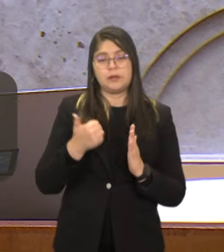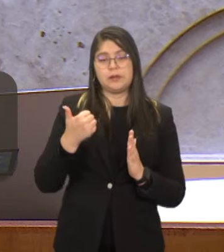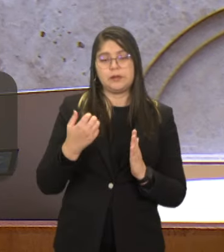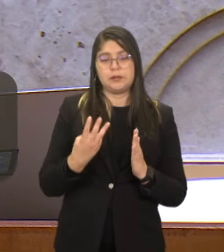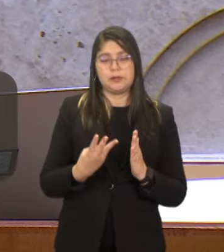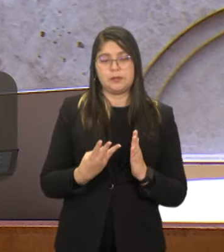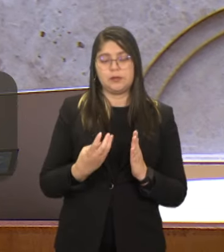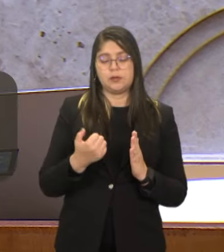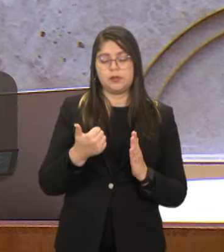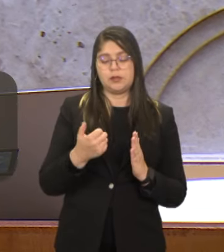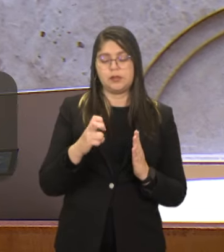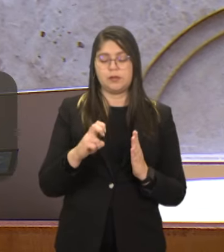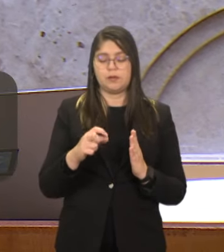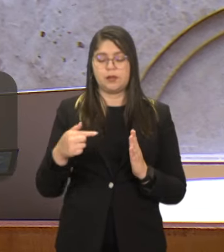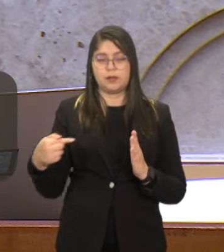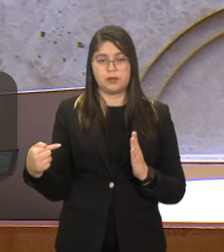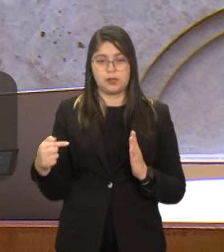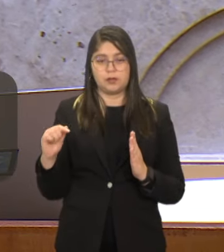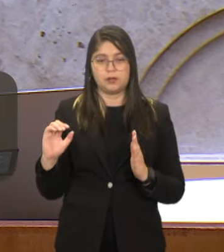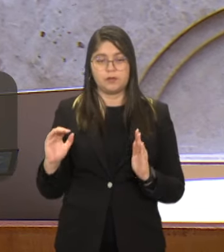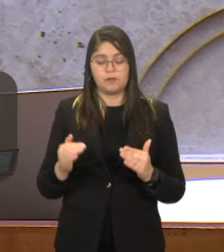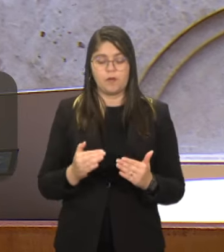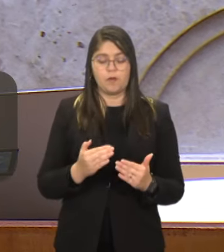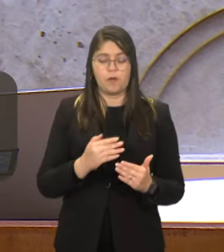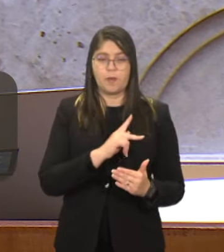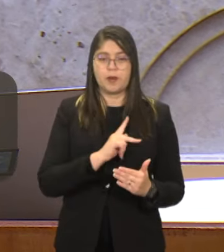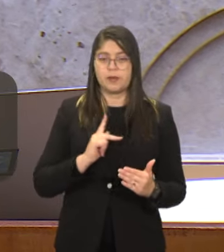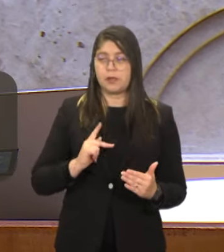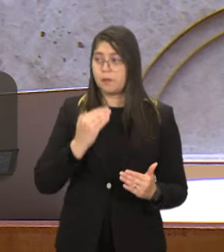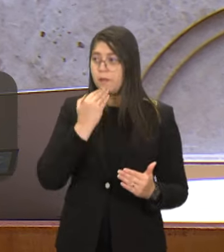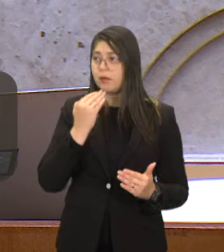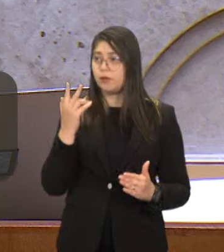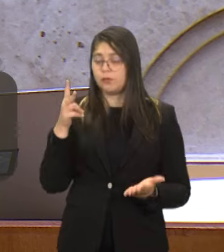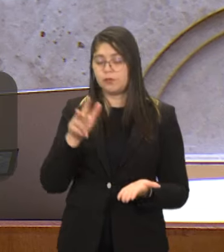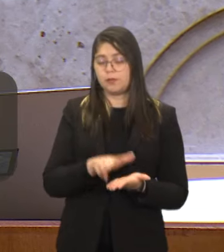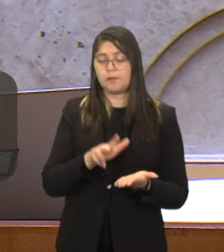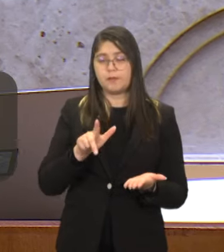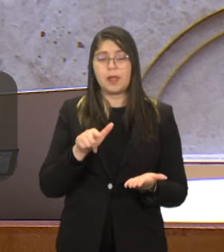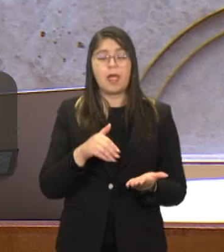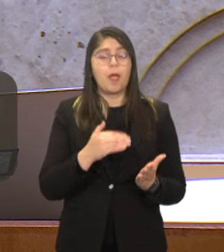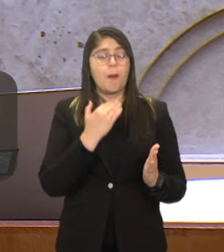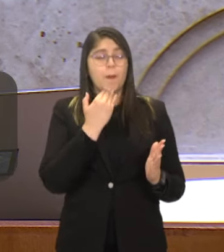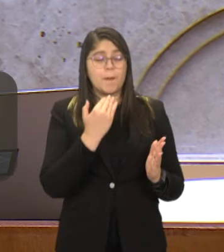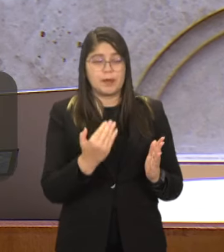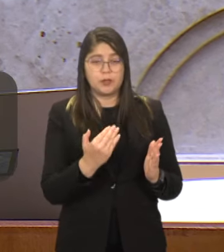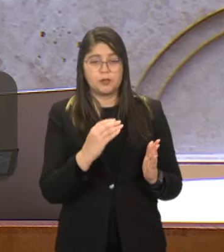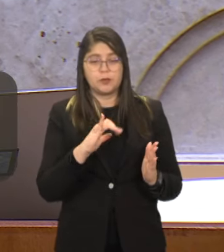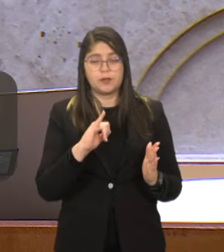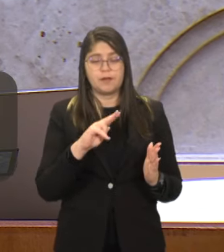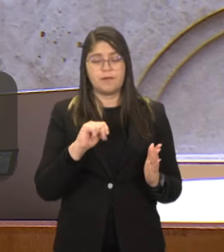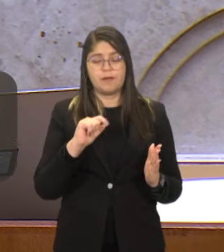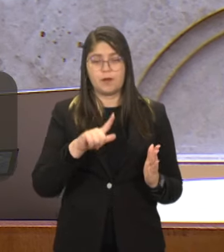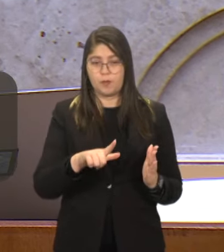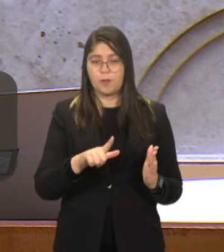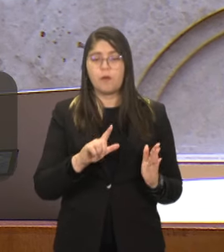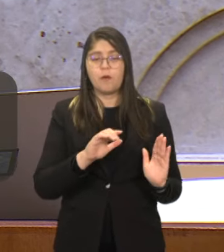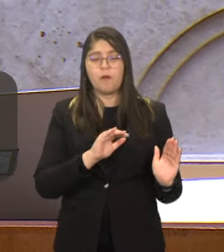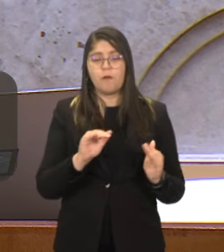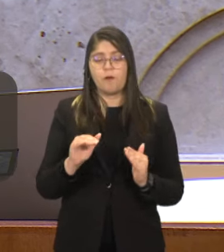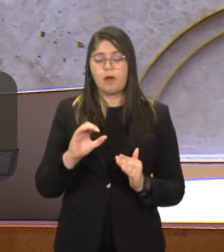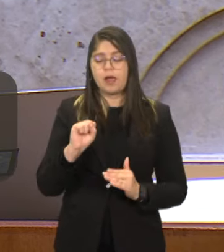13.157, dirigida à presidência com o pedido de homologação. Trata-se de petição civil dirigida à presidência do Supremo Tribunal